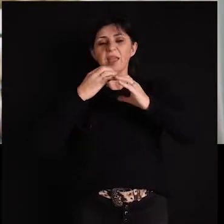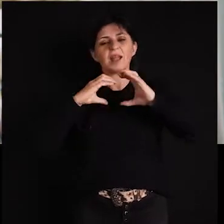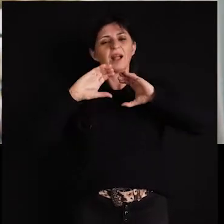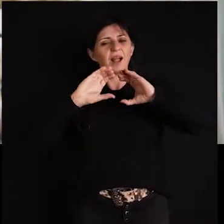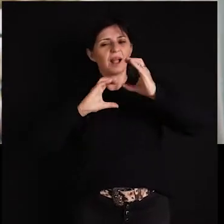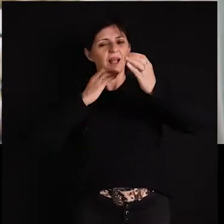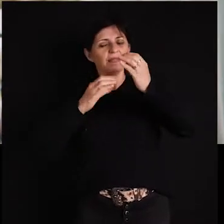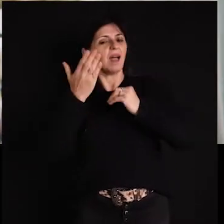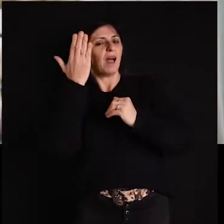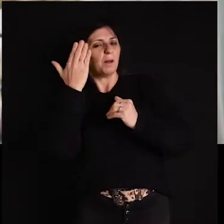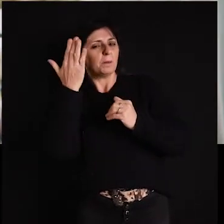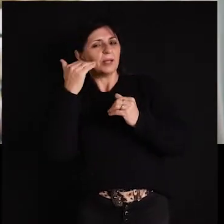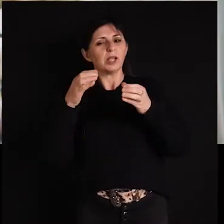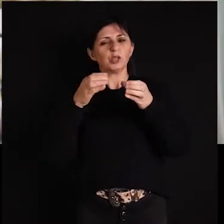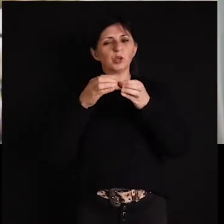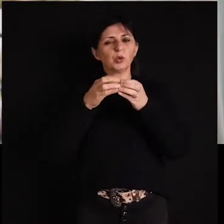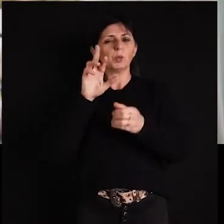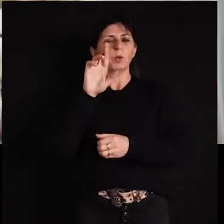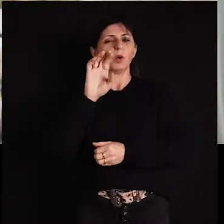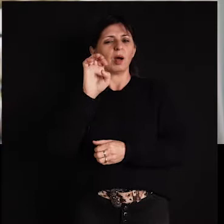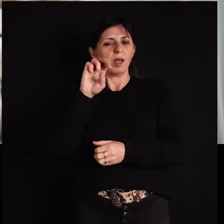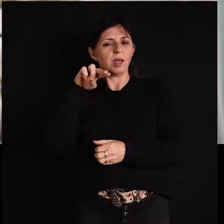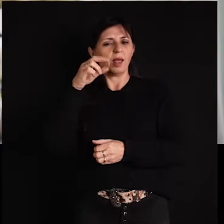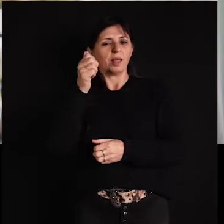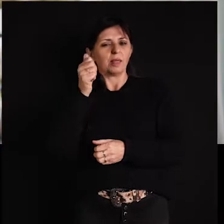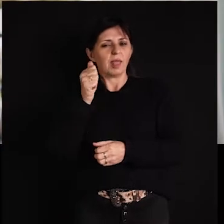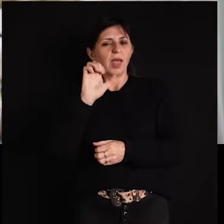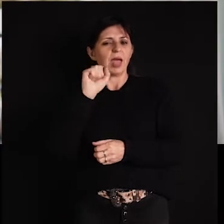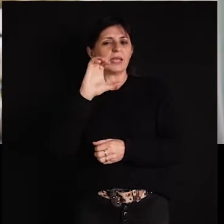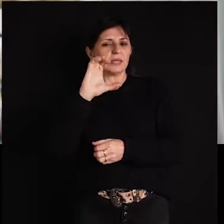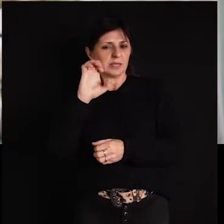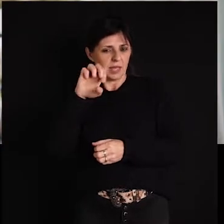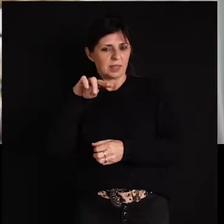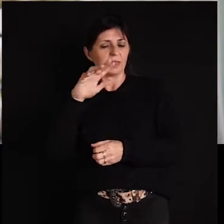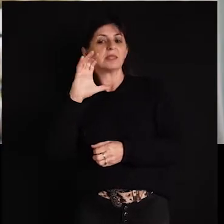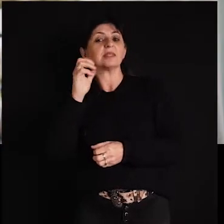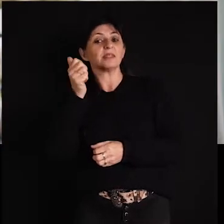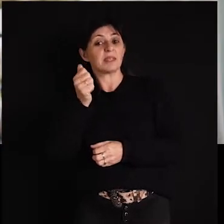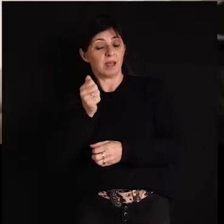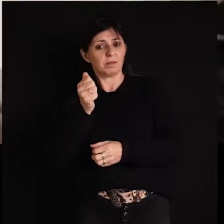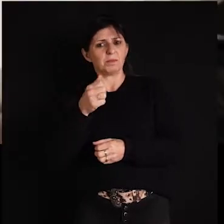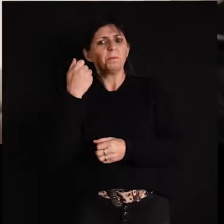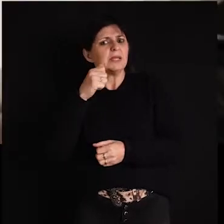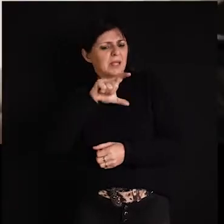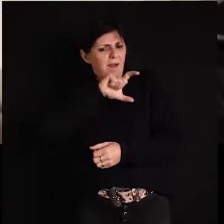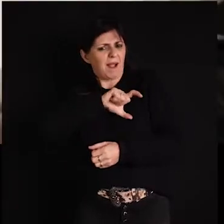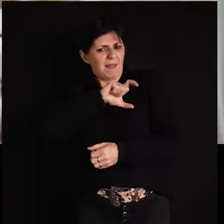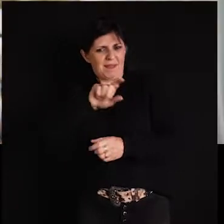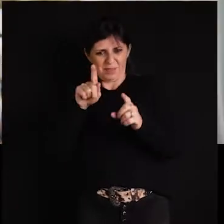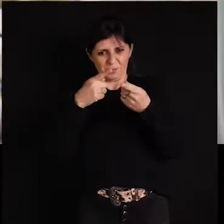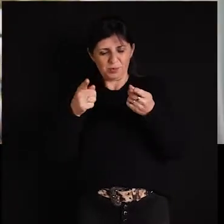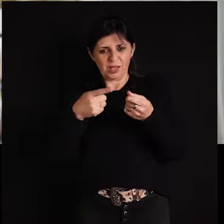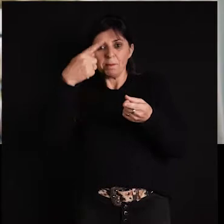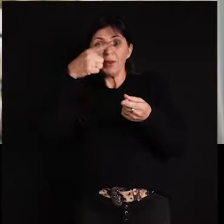o grupo Renascença, e precisava da carteira de músico, né? O primeiro contato com os Monarcas foi assim.